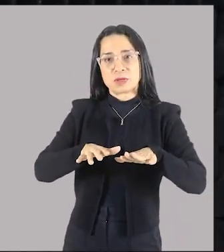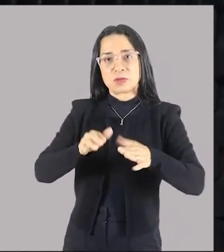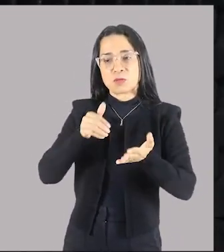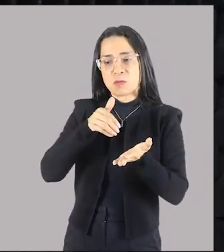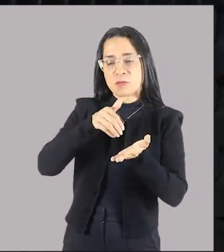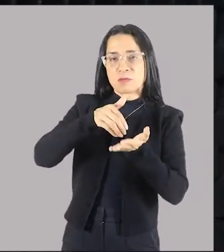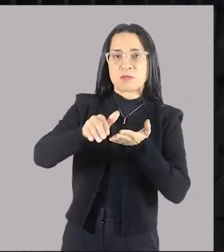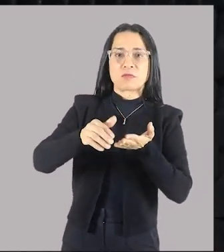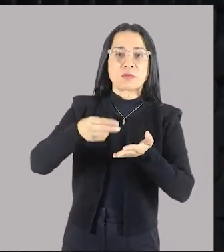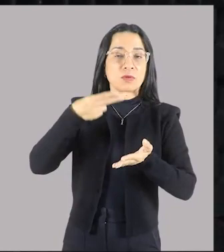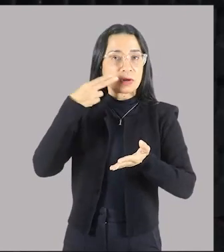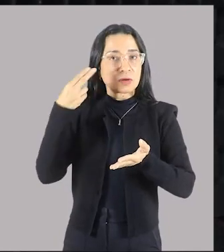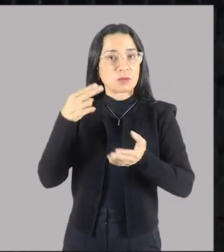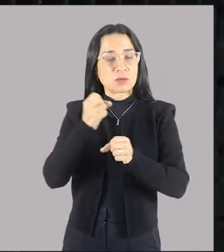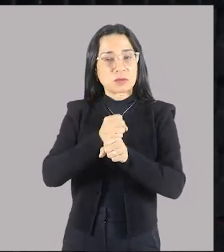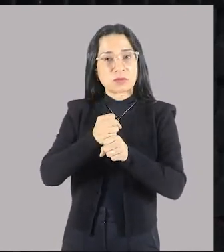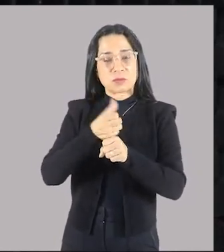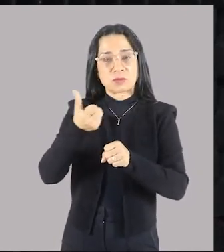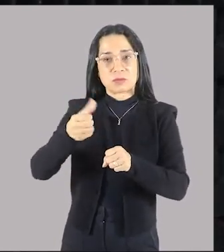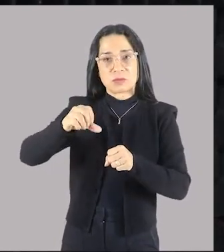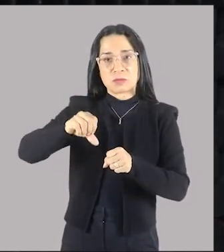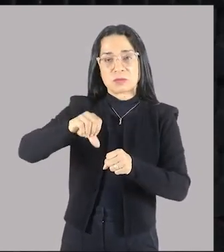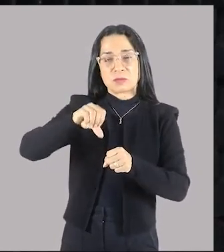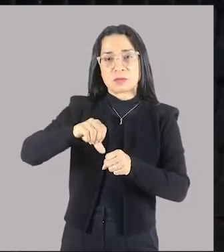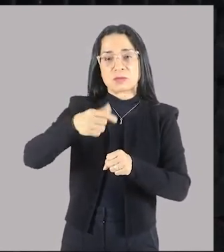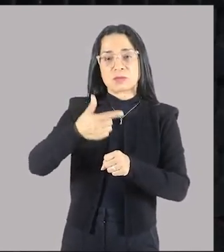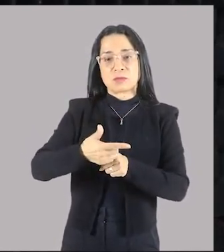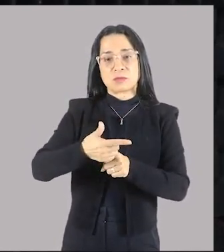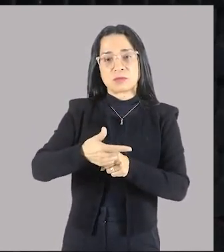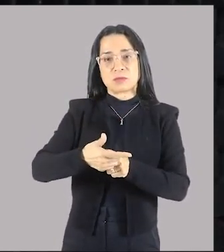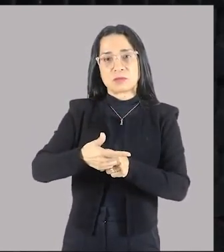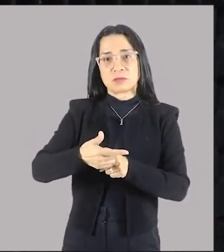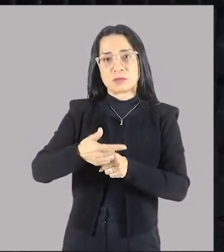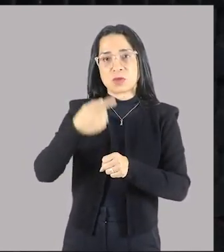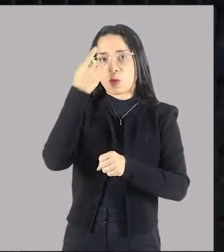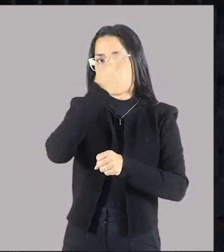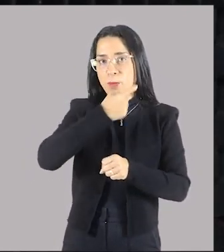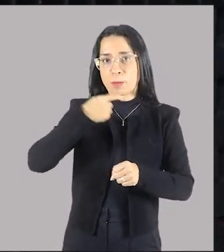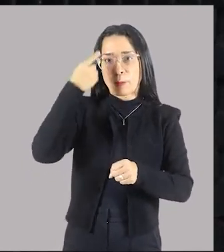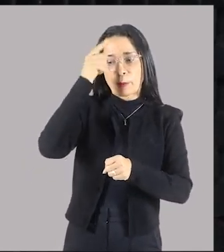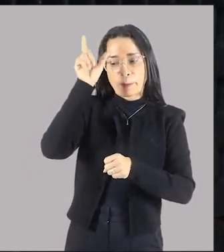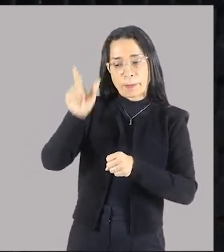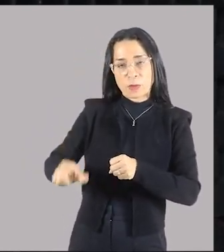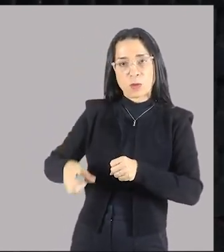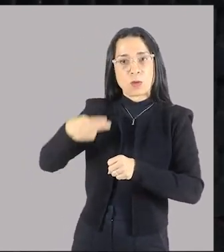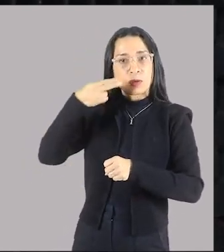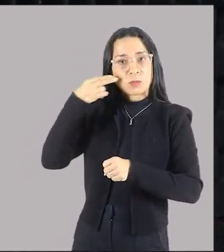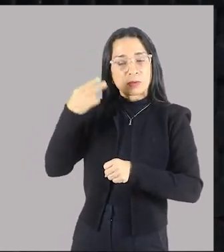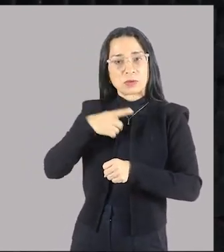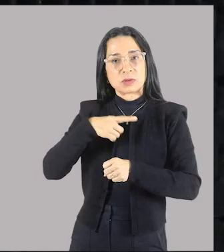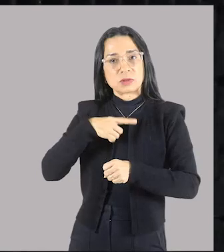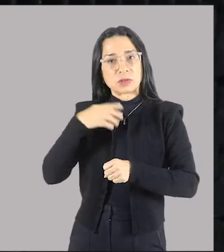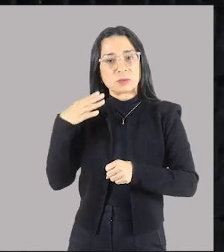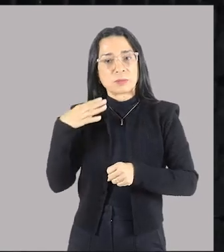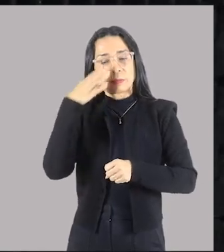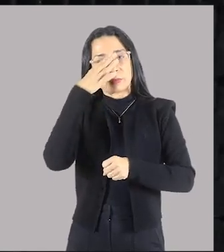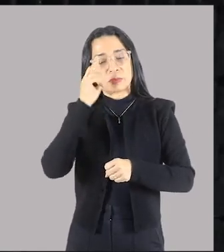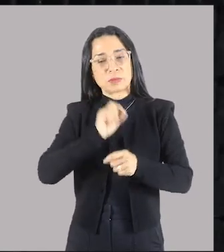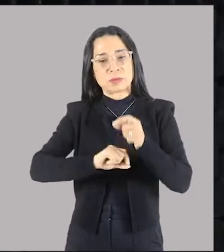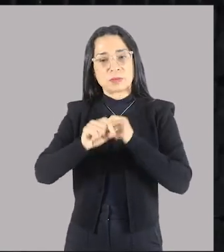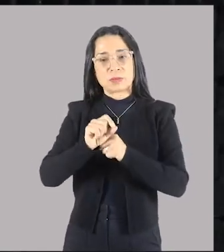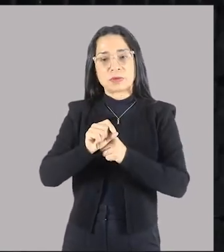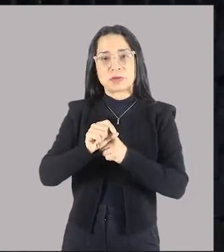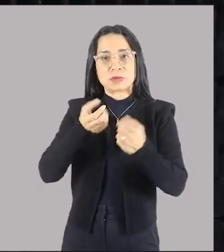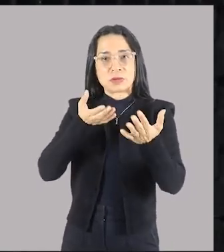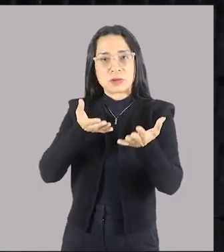92, o movimento dos chamados caras pintada, onde você vai ter principalmente a juventude brasileira